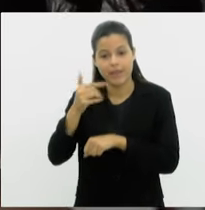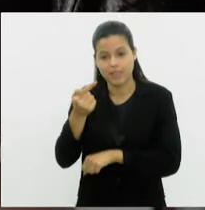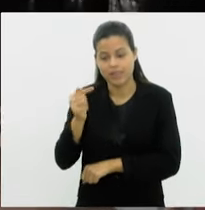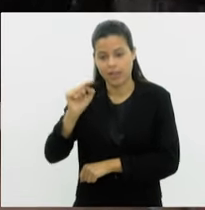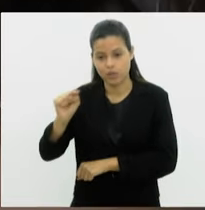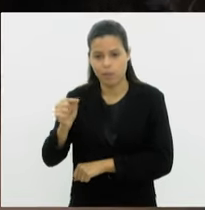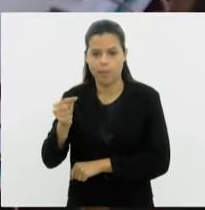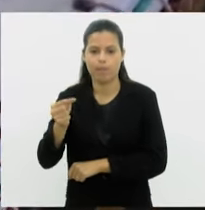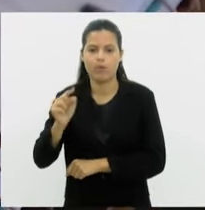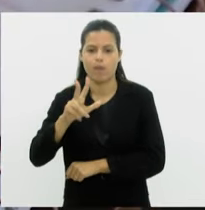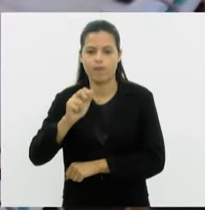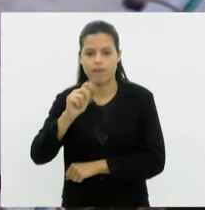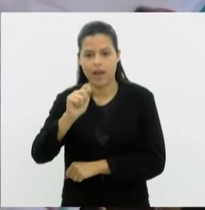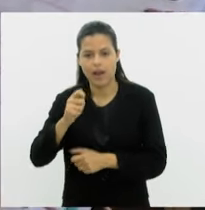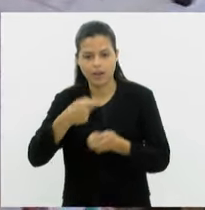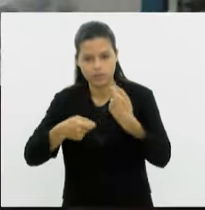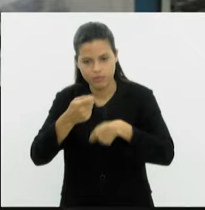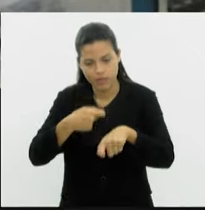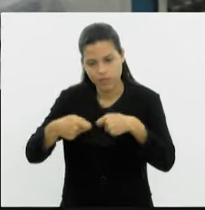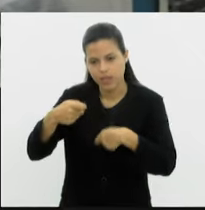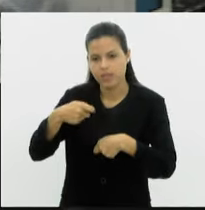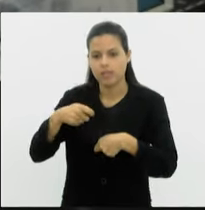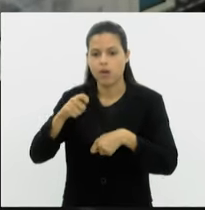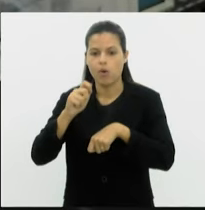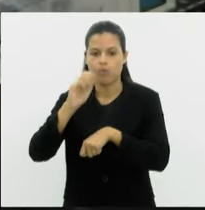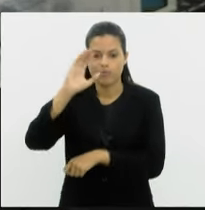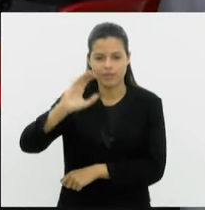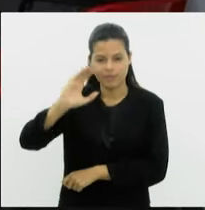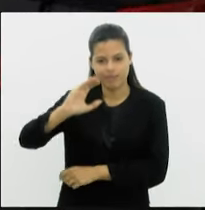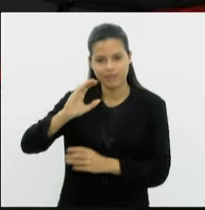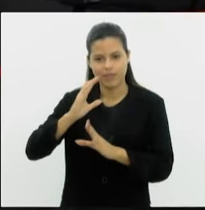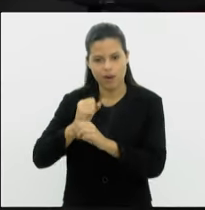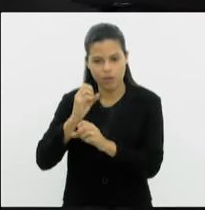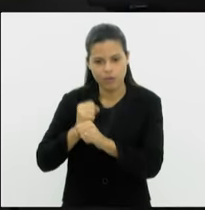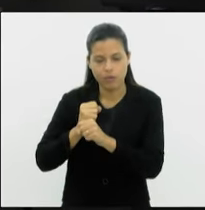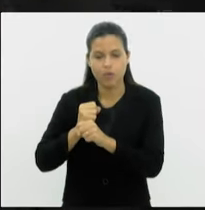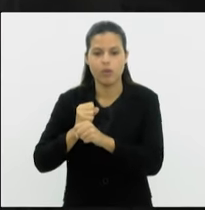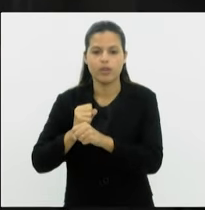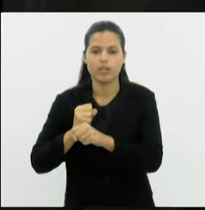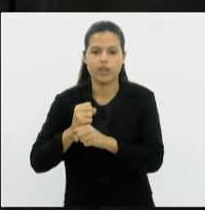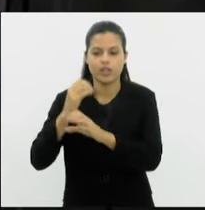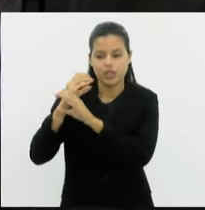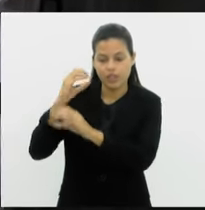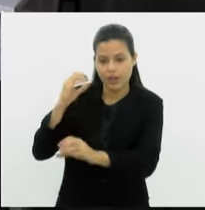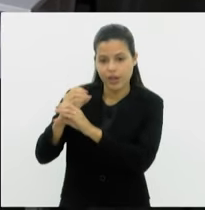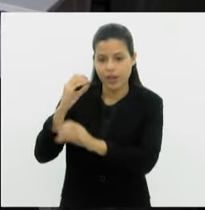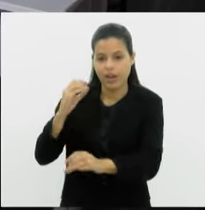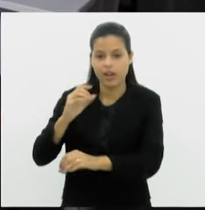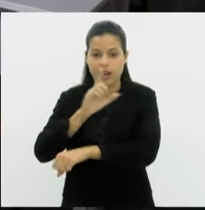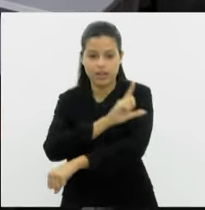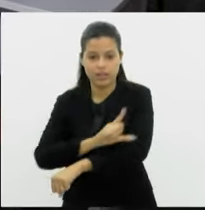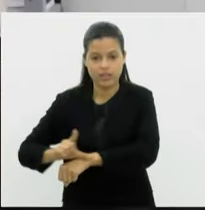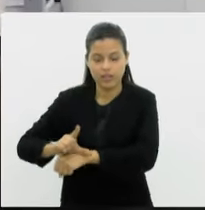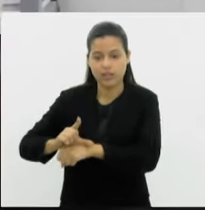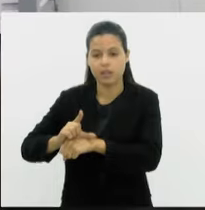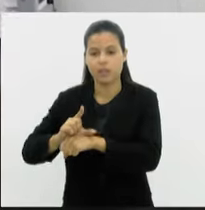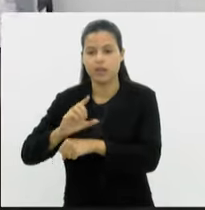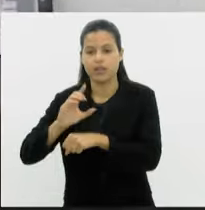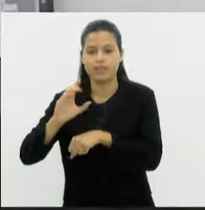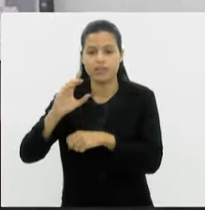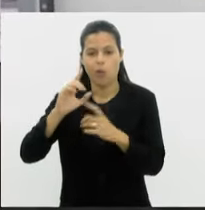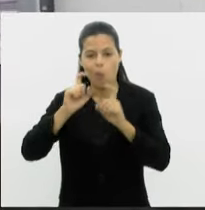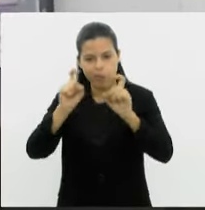de administração, ciências contábeis, engenharia de produção, licenciatura em tecnologia em sistemas de computação,